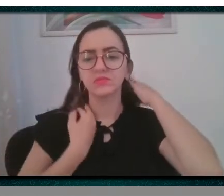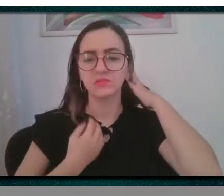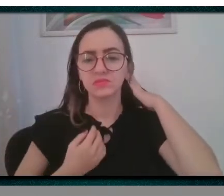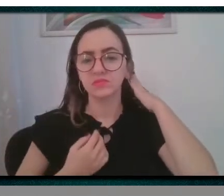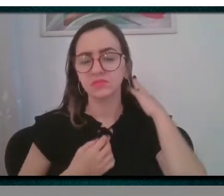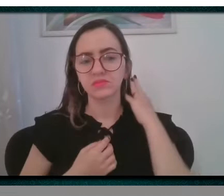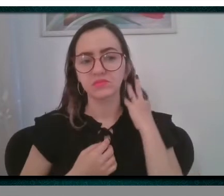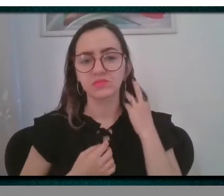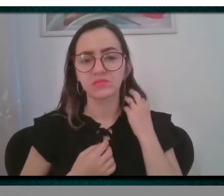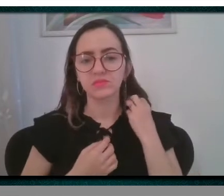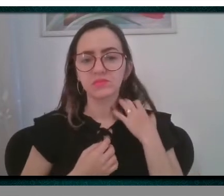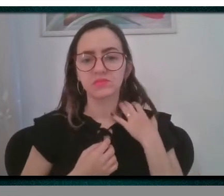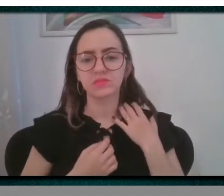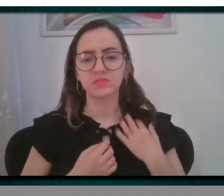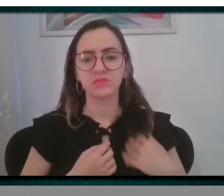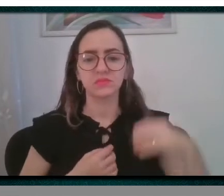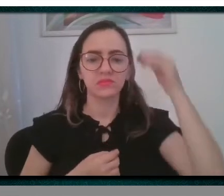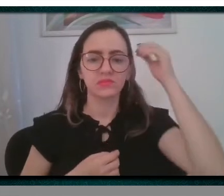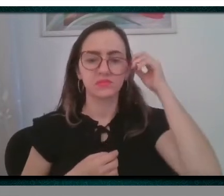botar aqui a segunda.